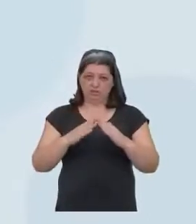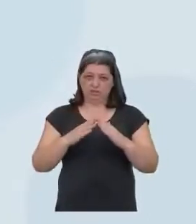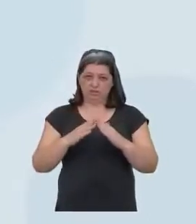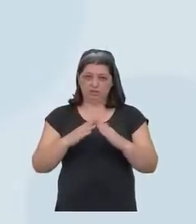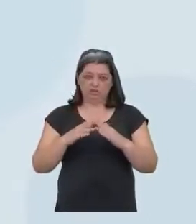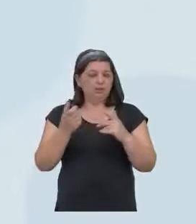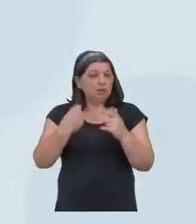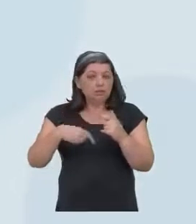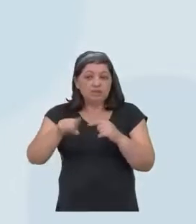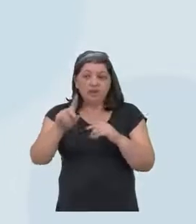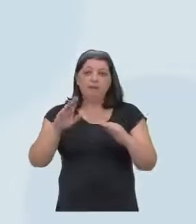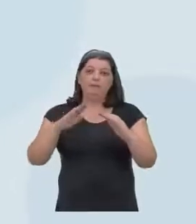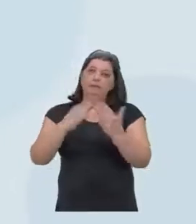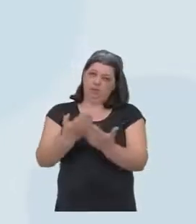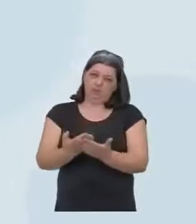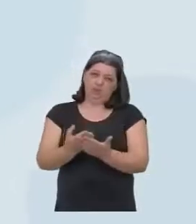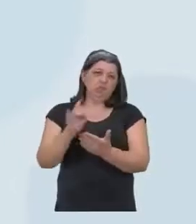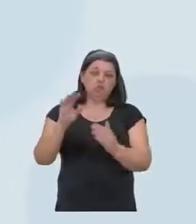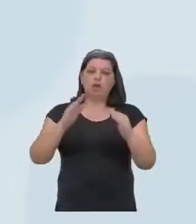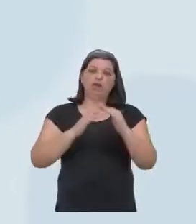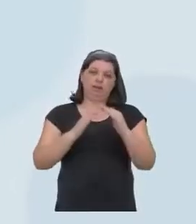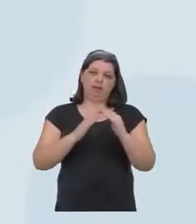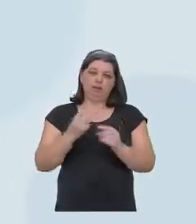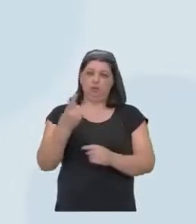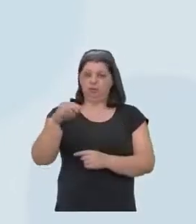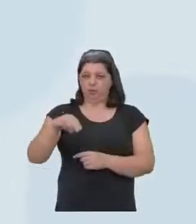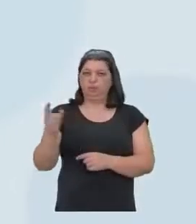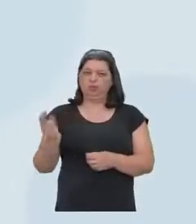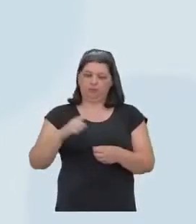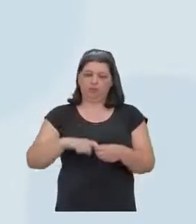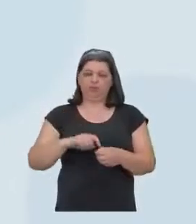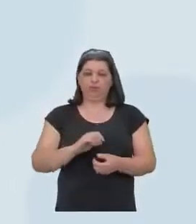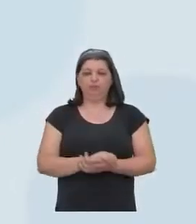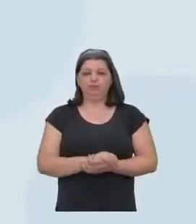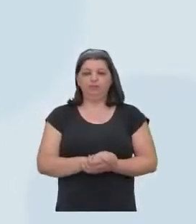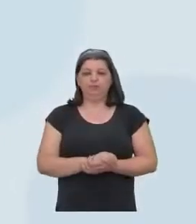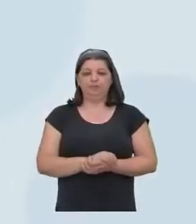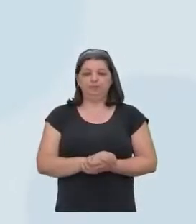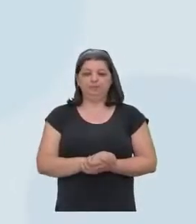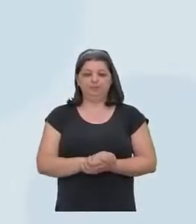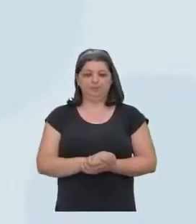sem escola, em casa. 1 minuto, já voltamos.